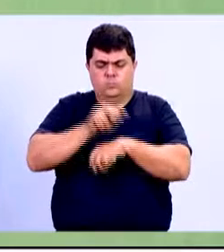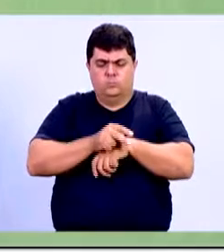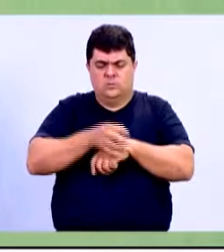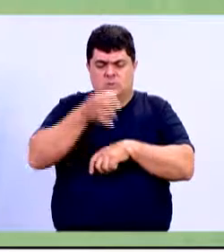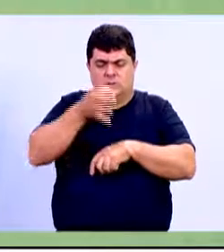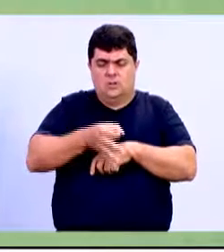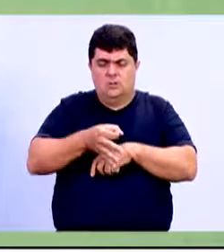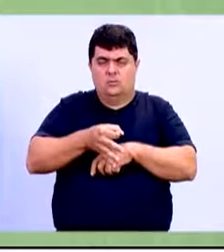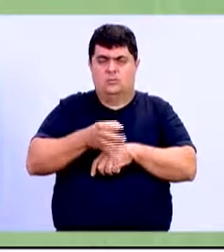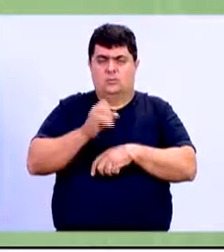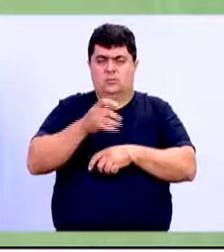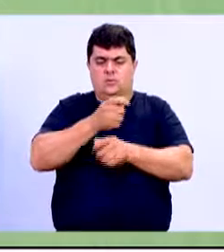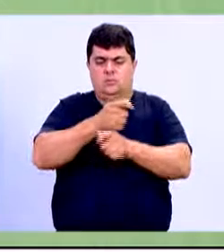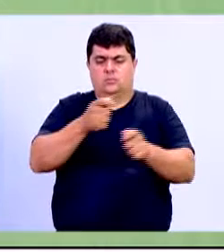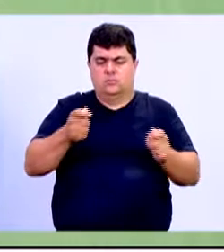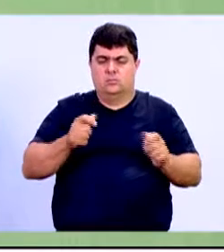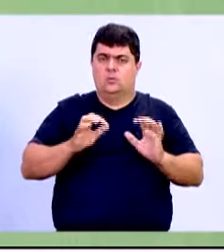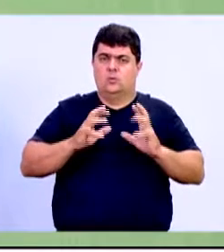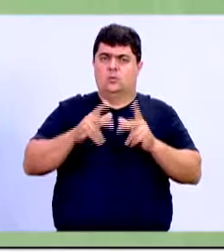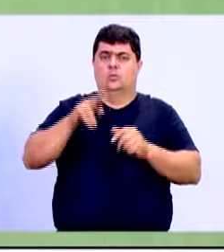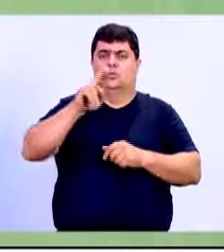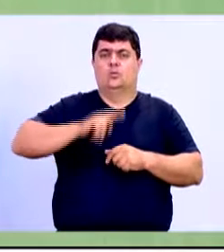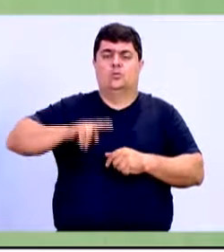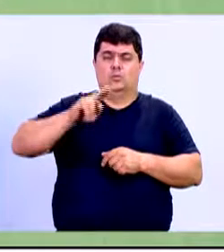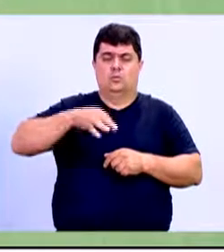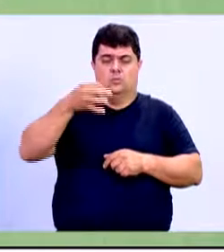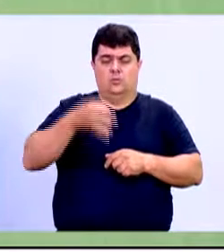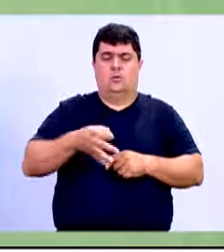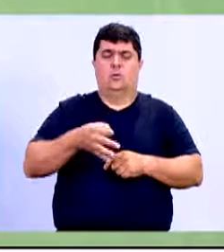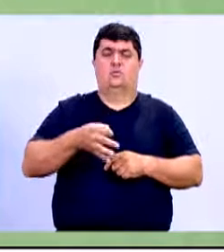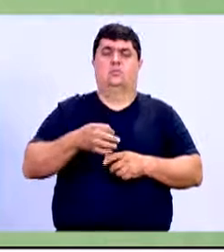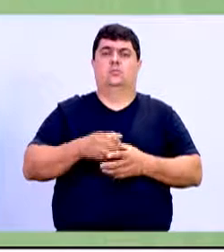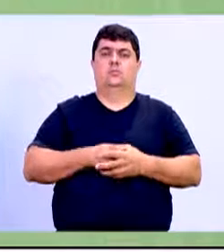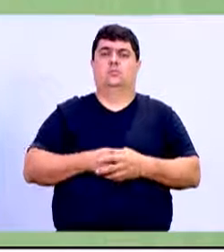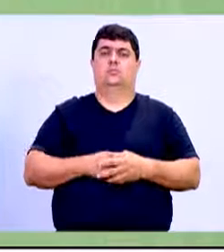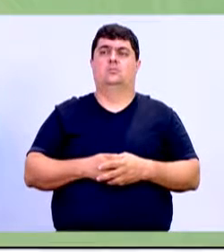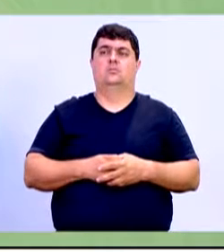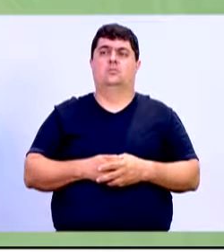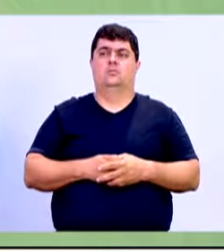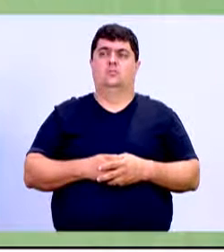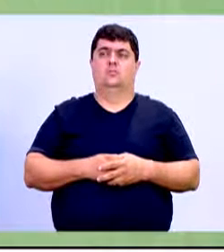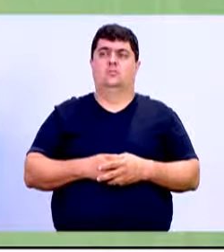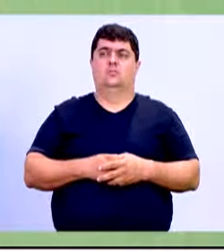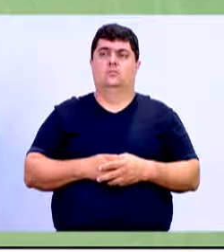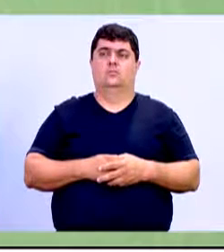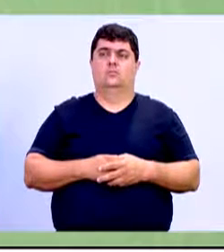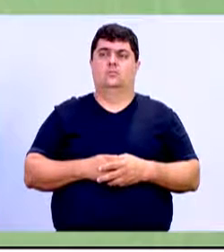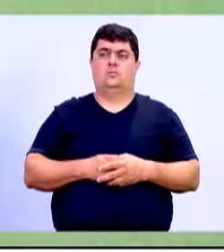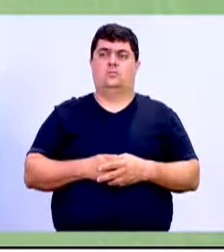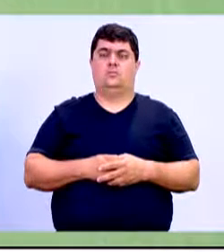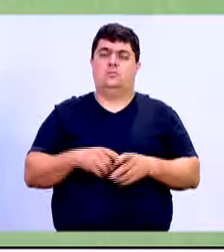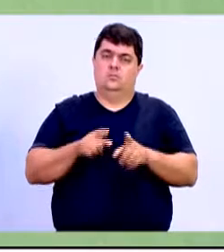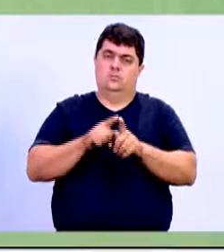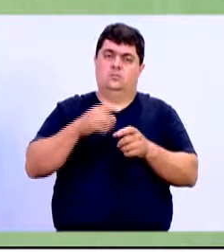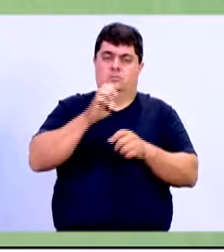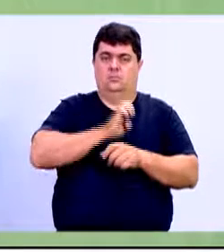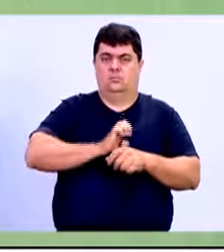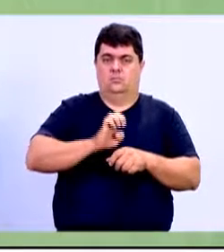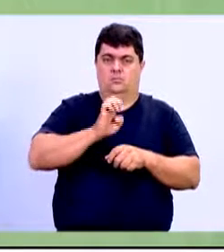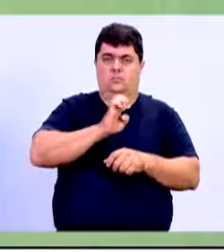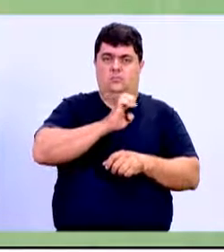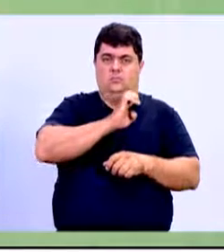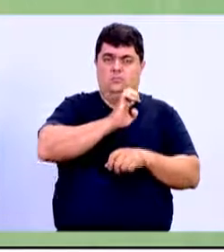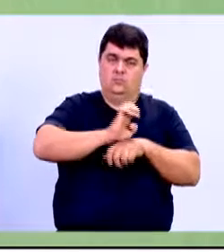a aplicação de todos os recursos financeiros aplicados pelos municípios e pelo Estado. E